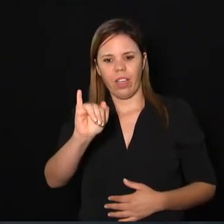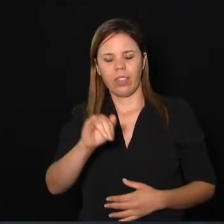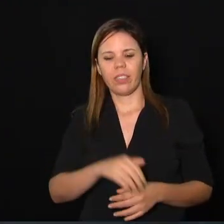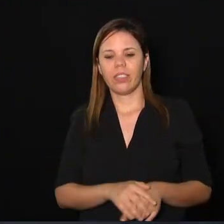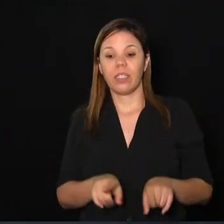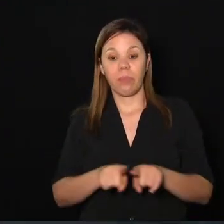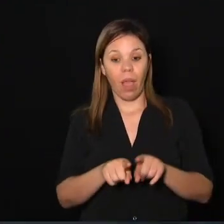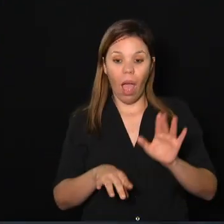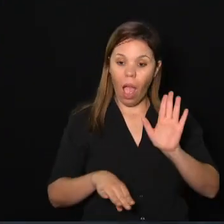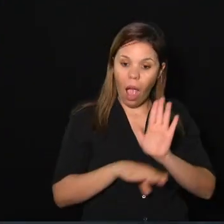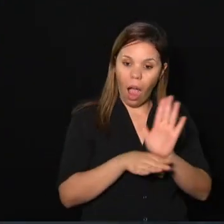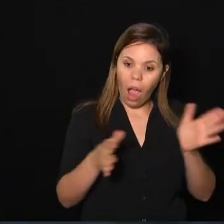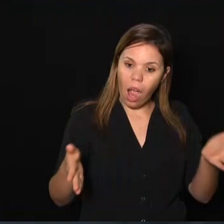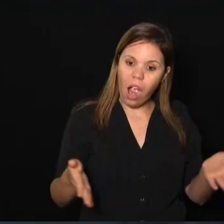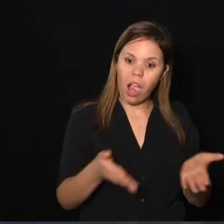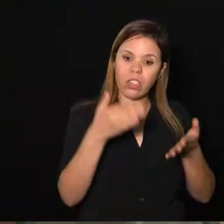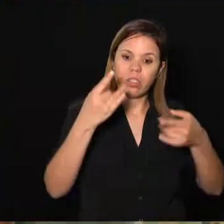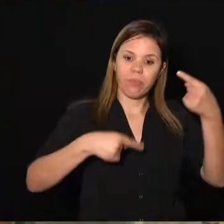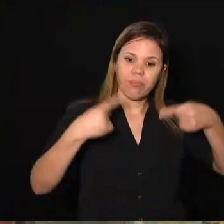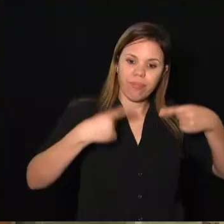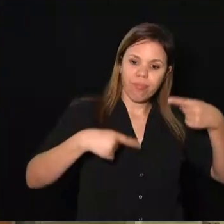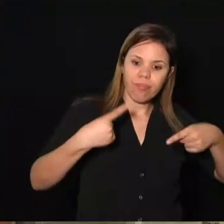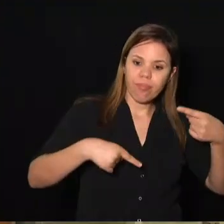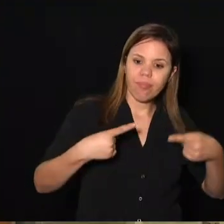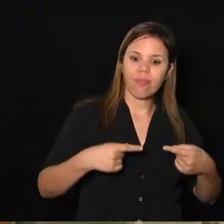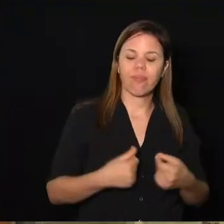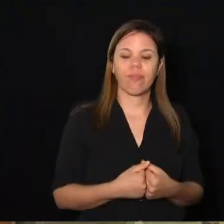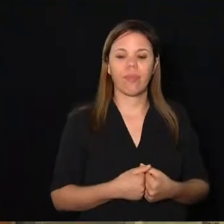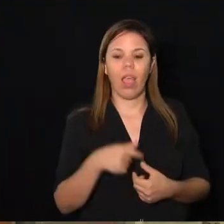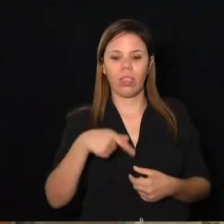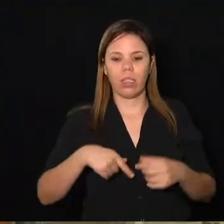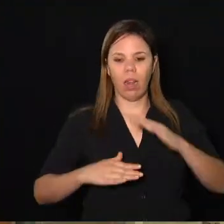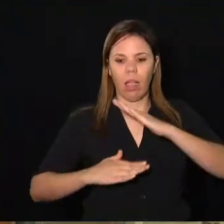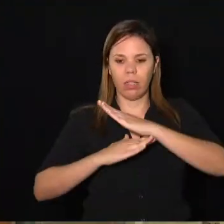ajudar nesse debate colaborar com a Câmara Municipal